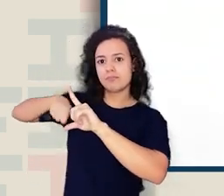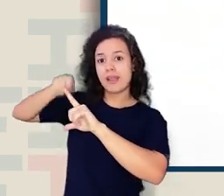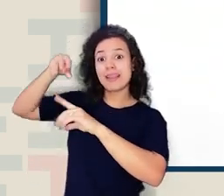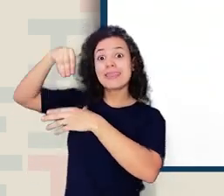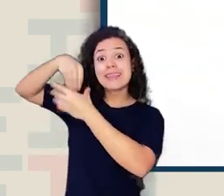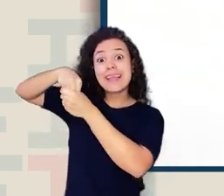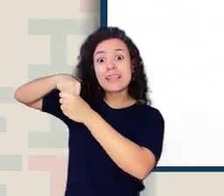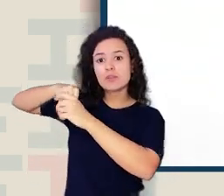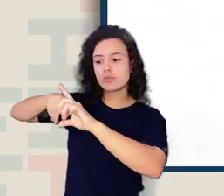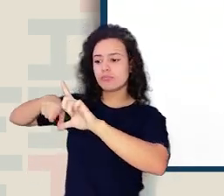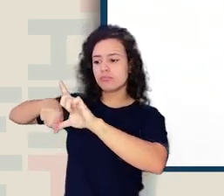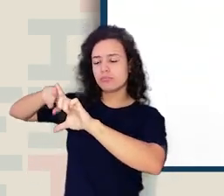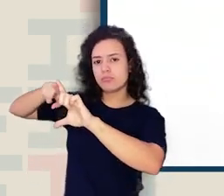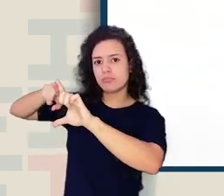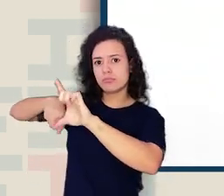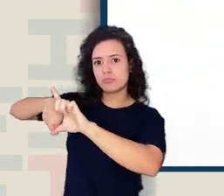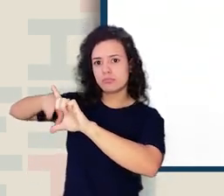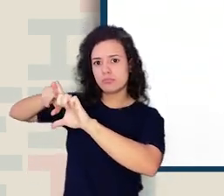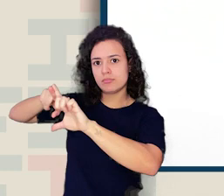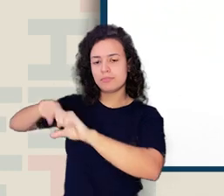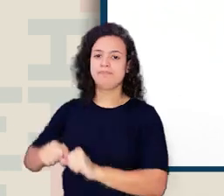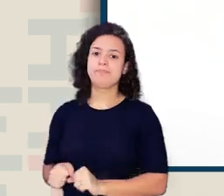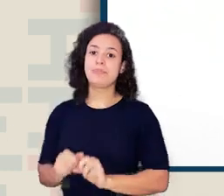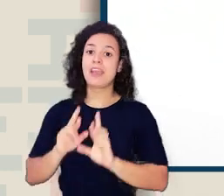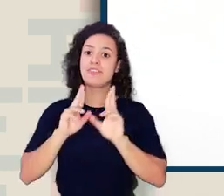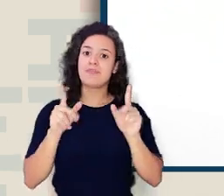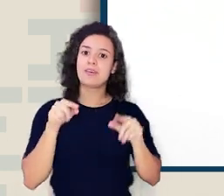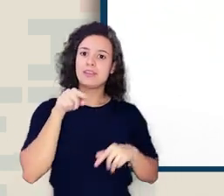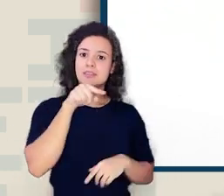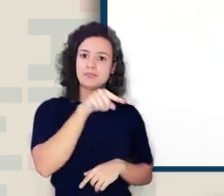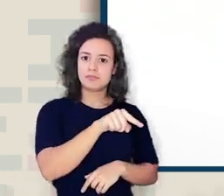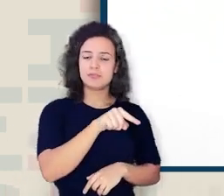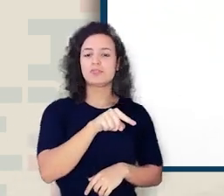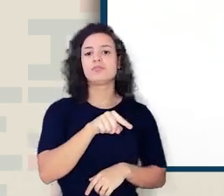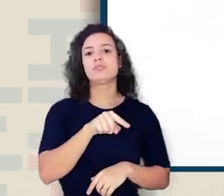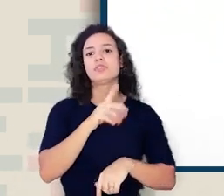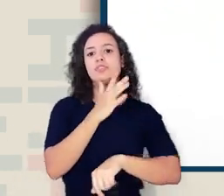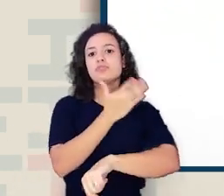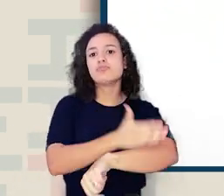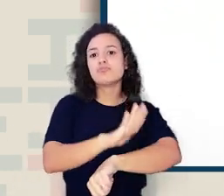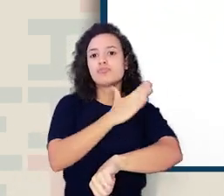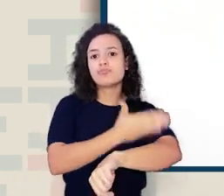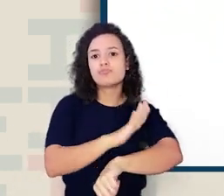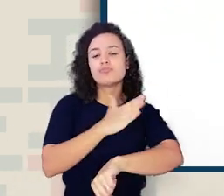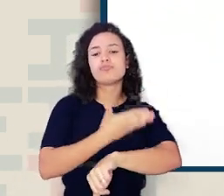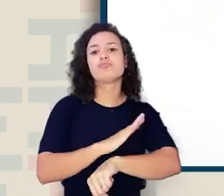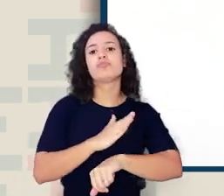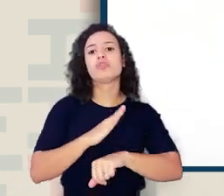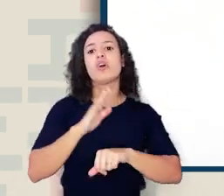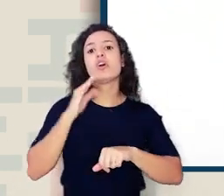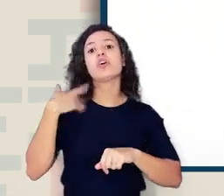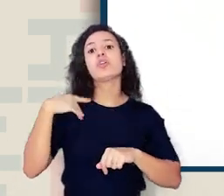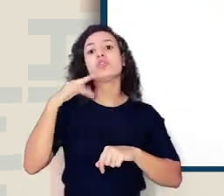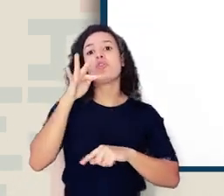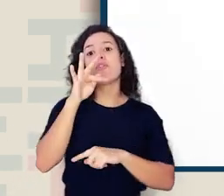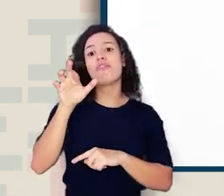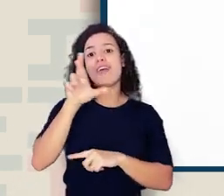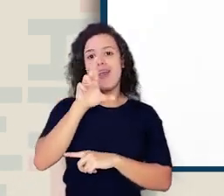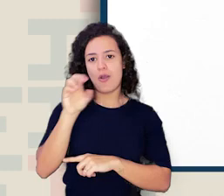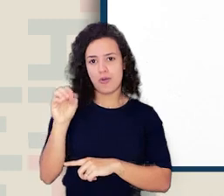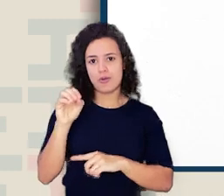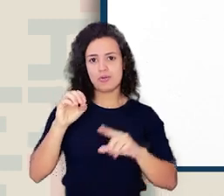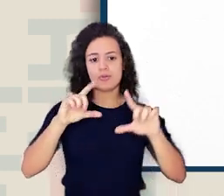do instrumento, na sua parte interna. Diferente da técnica de execução dos ferros do